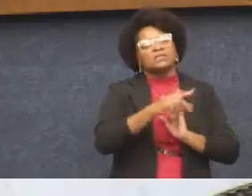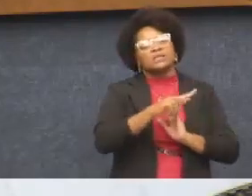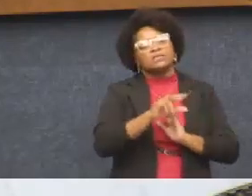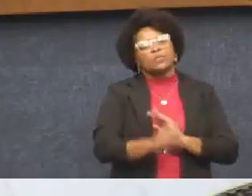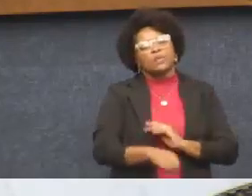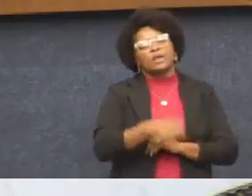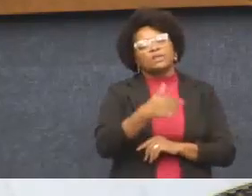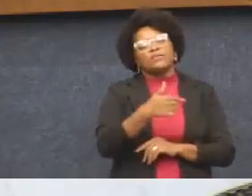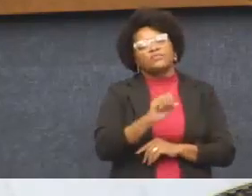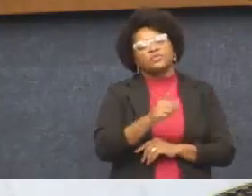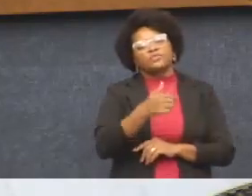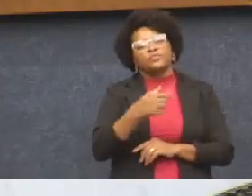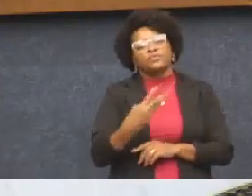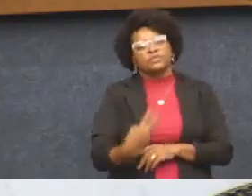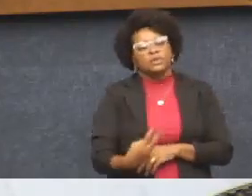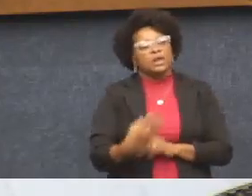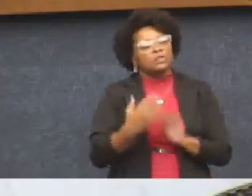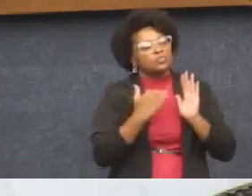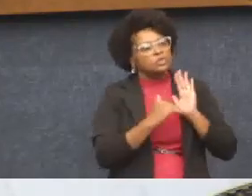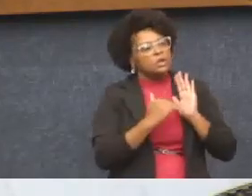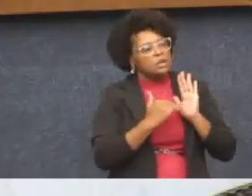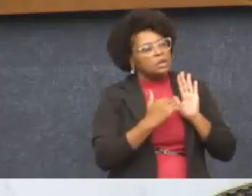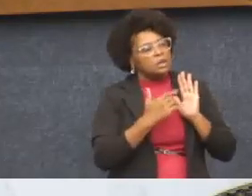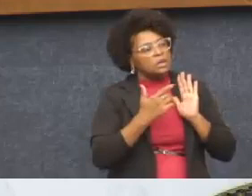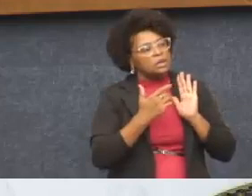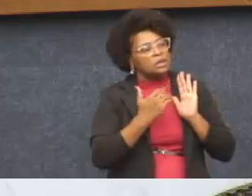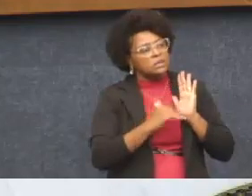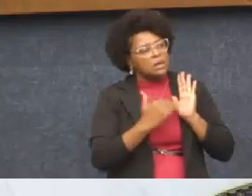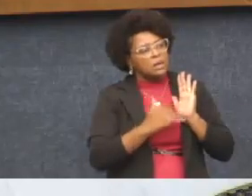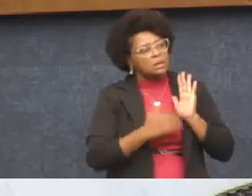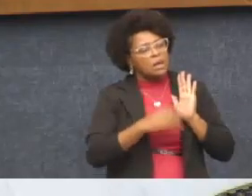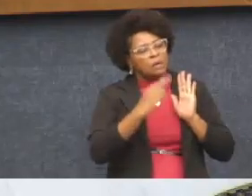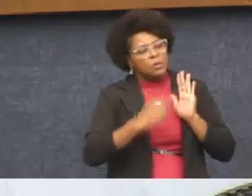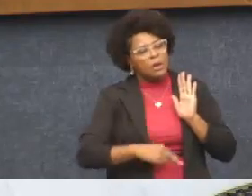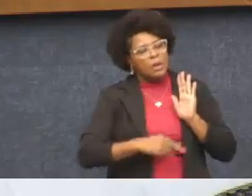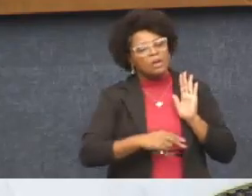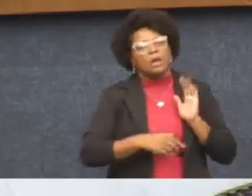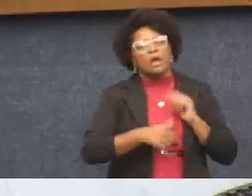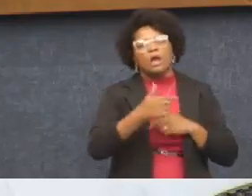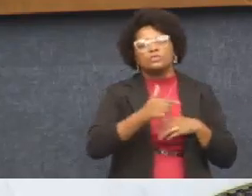750/2023. Seu secretário fará a leitura da segunda parte da ordem do dia.